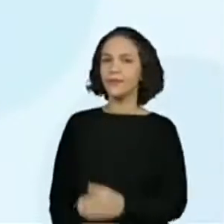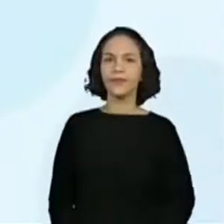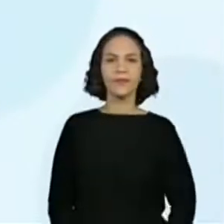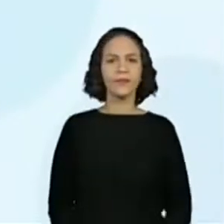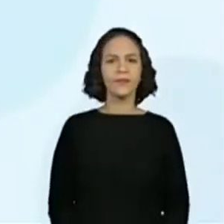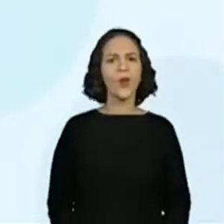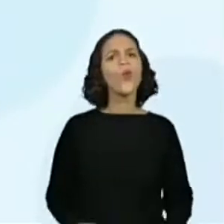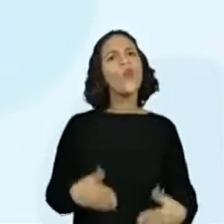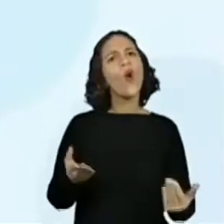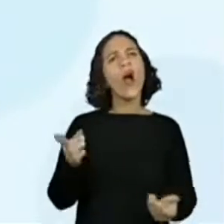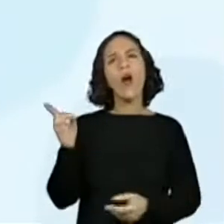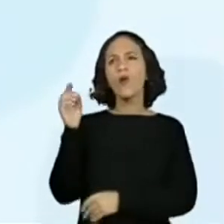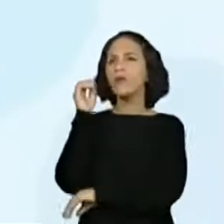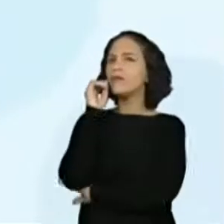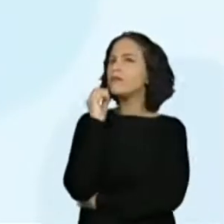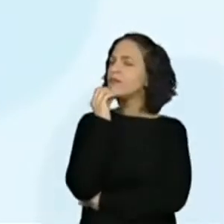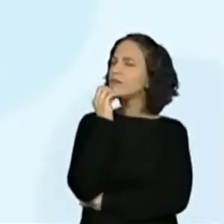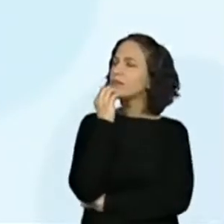Que número é este? Olha só.